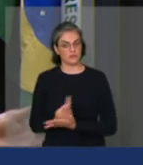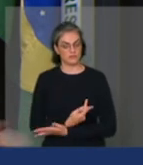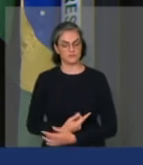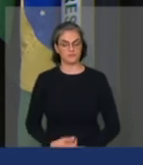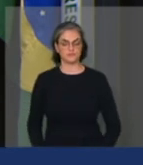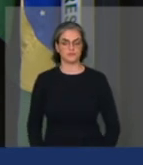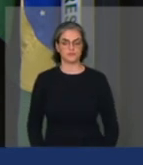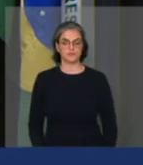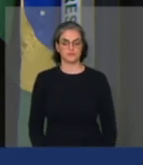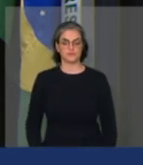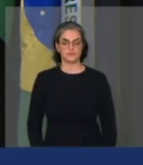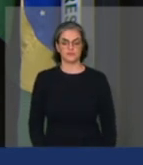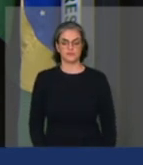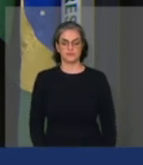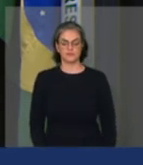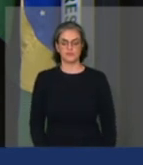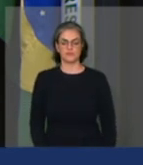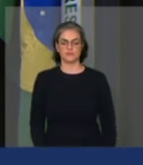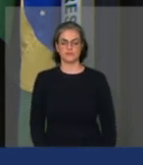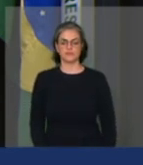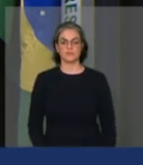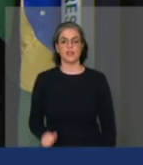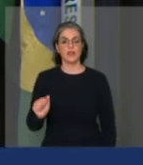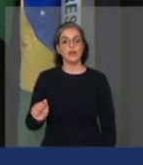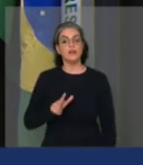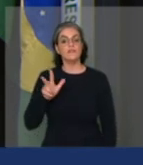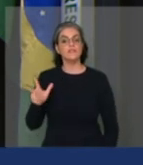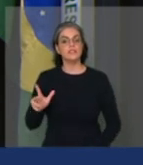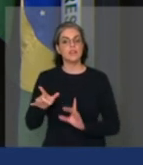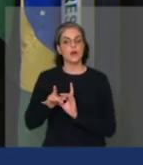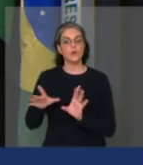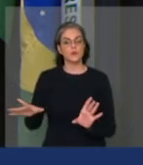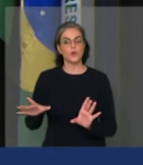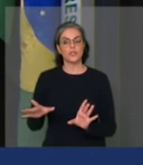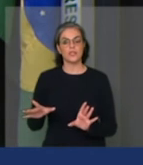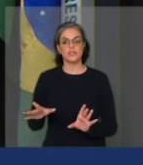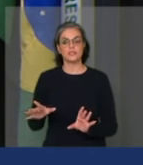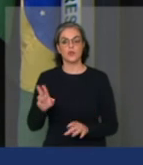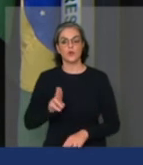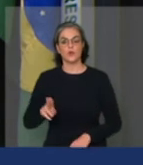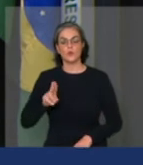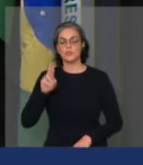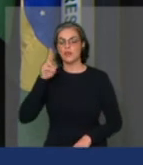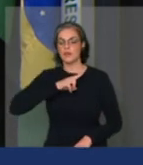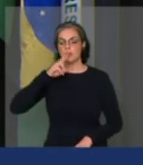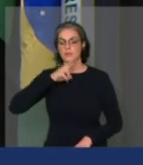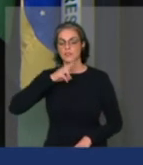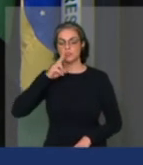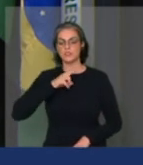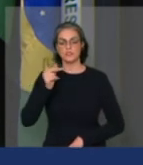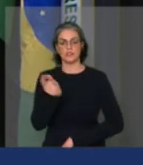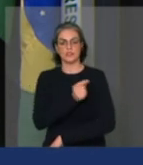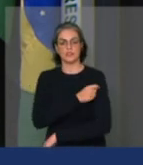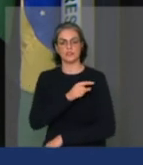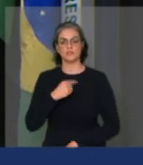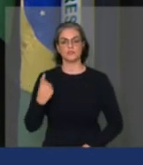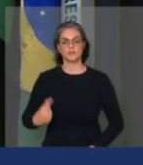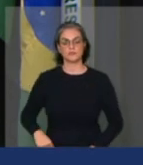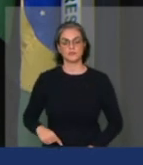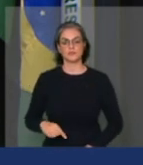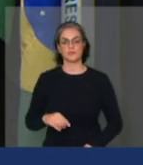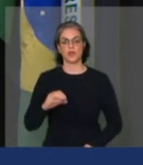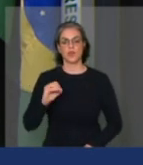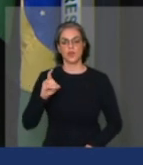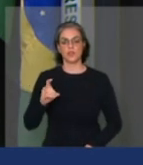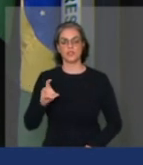nós temos para concluir a Anvisa a a unidade uso emergencial das vacinas Corona backed